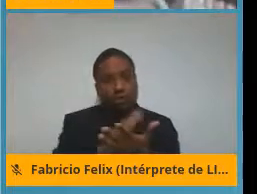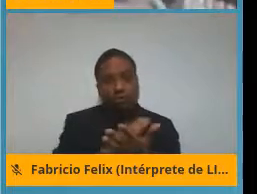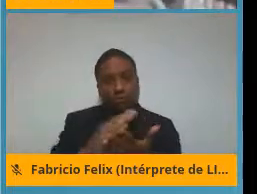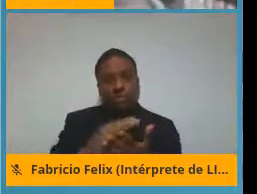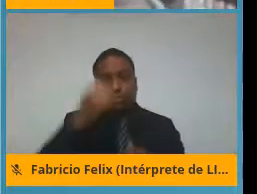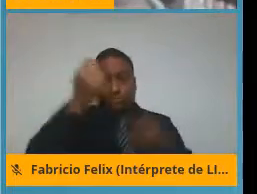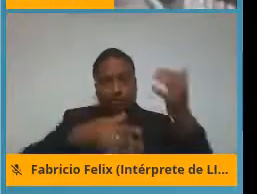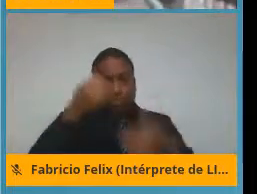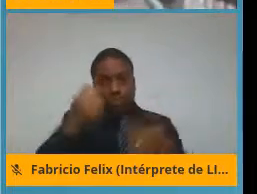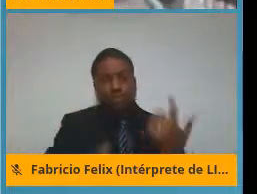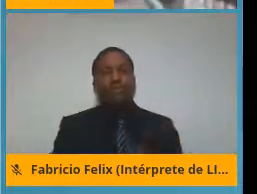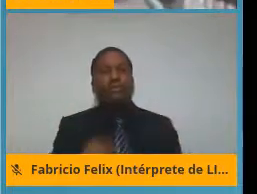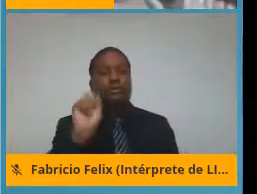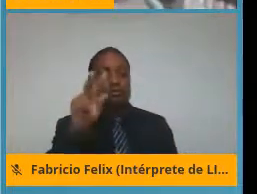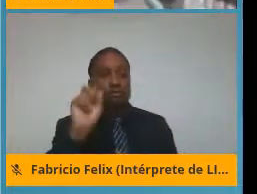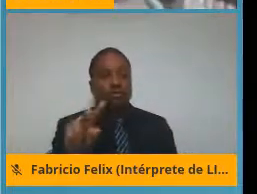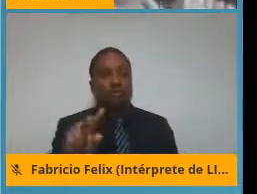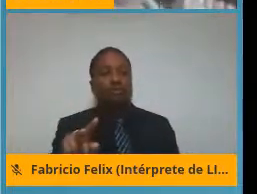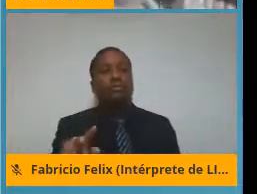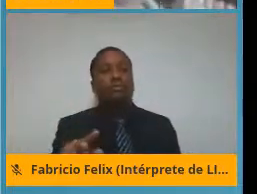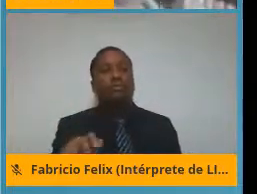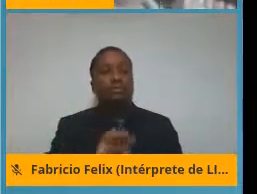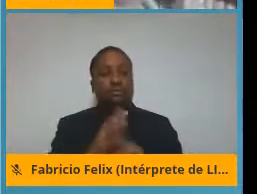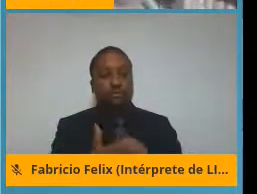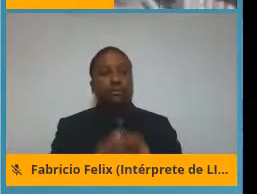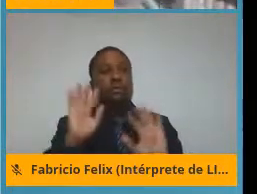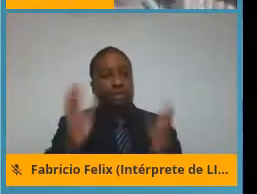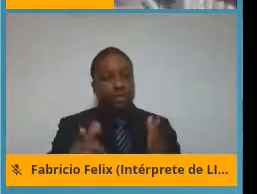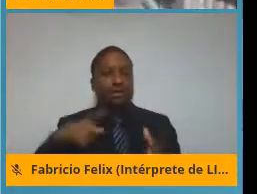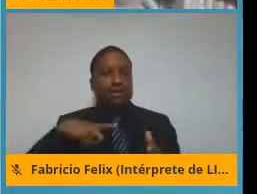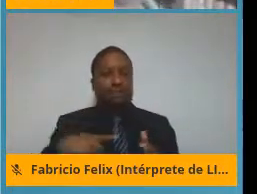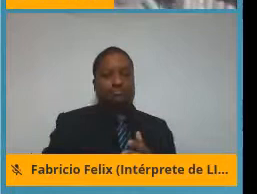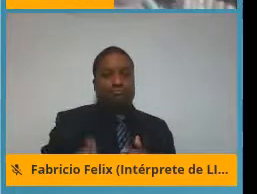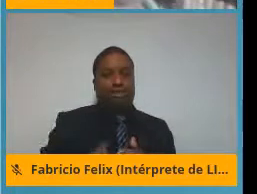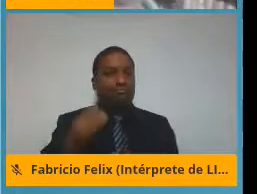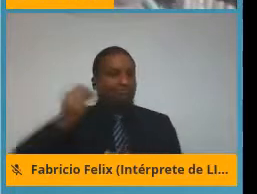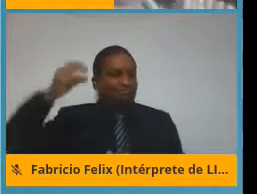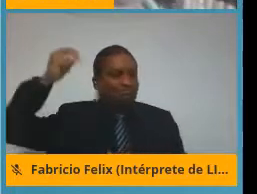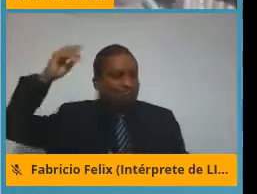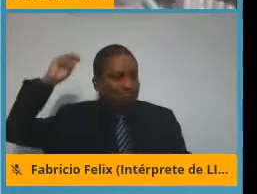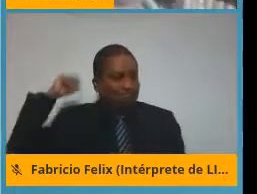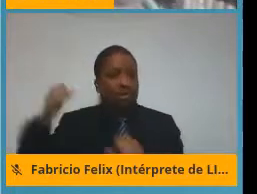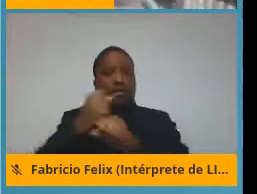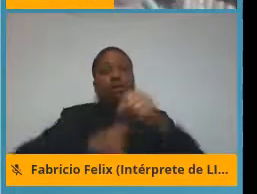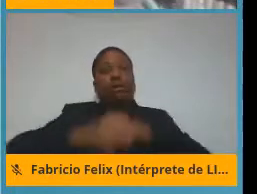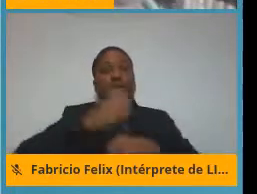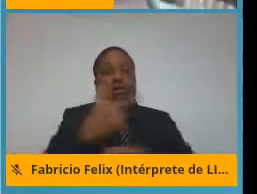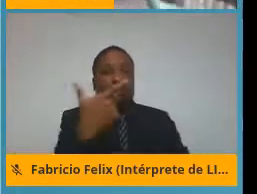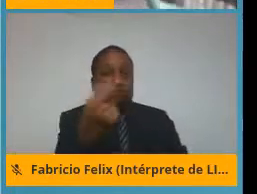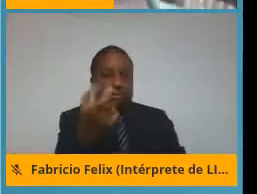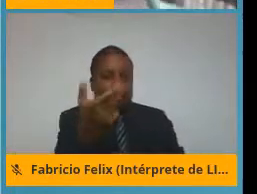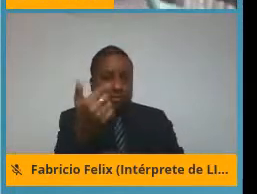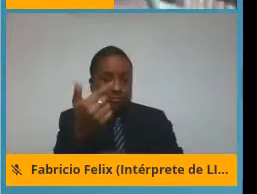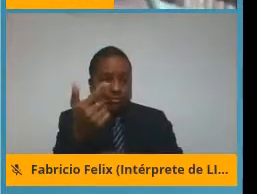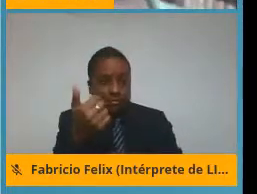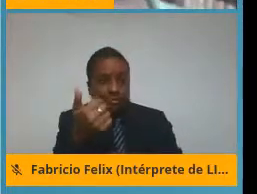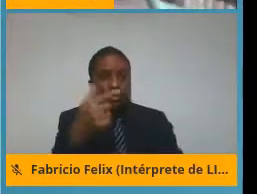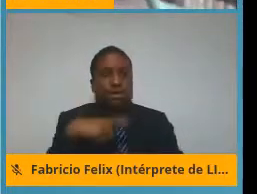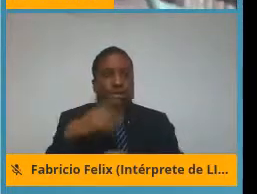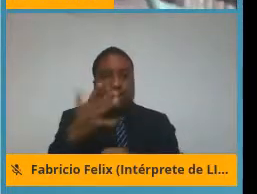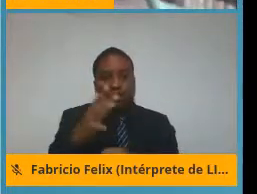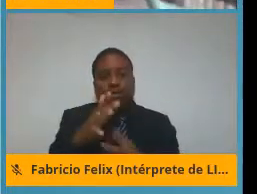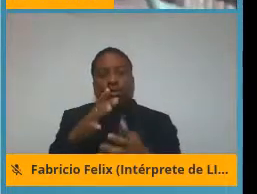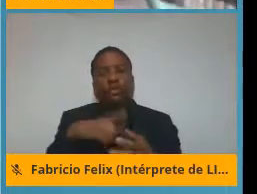que esse vírus, na verdade, já circula há muito tempo. Em 2012 há inclusive uma dissertação de mestrado